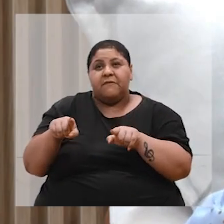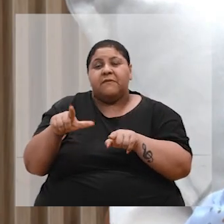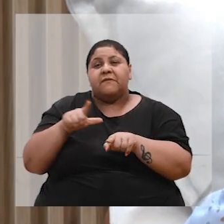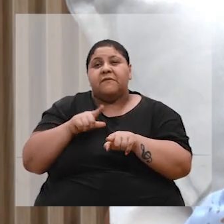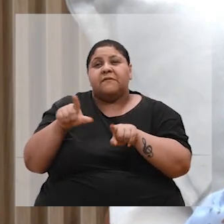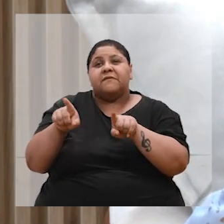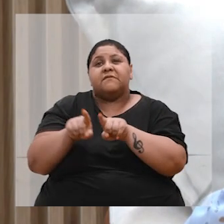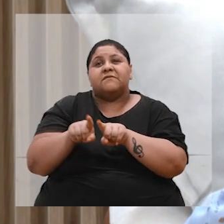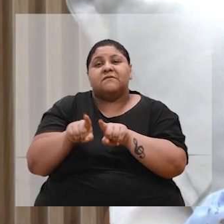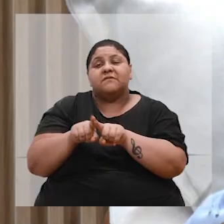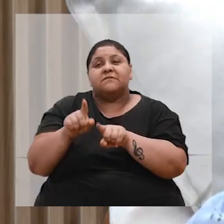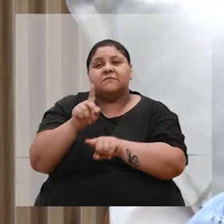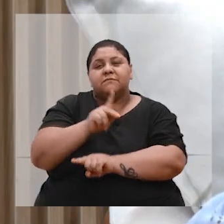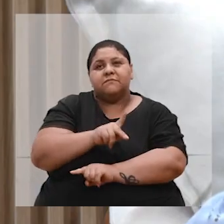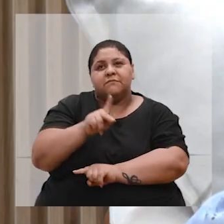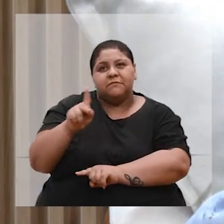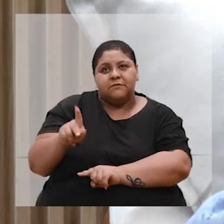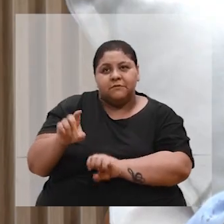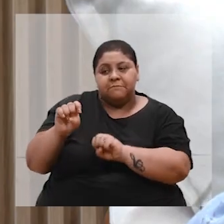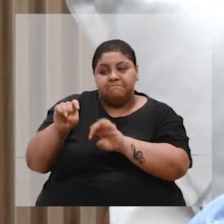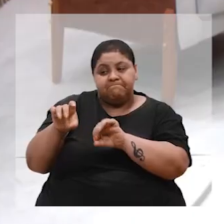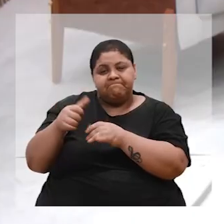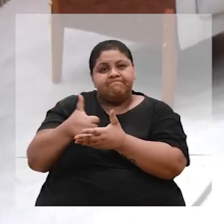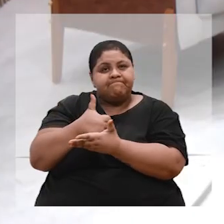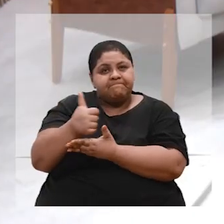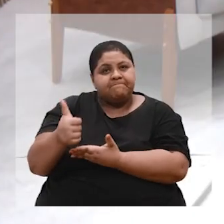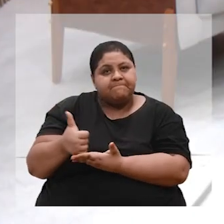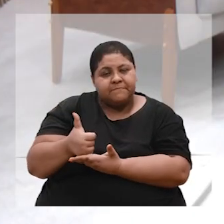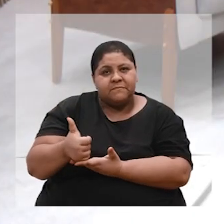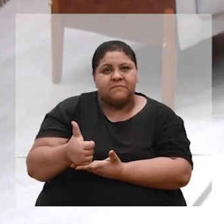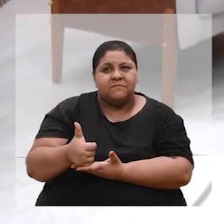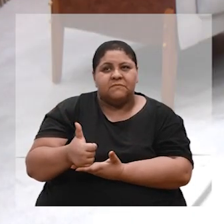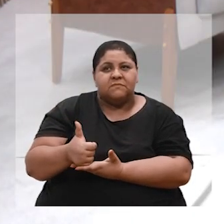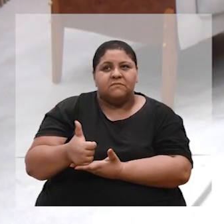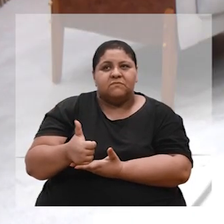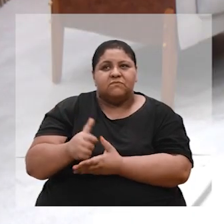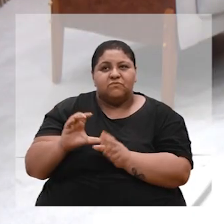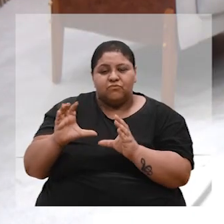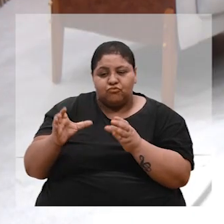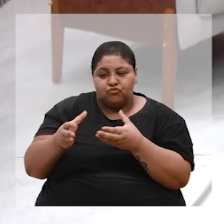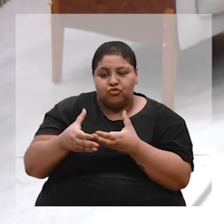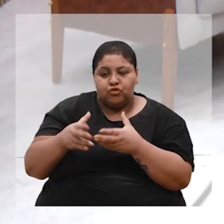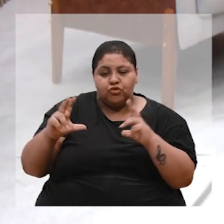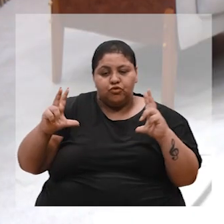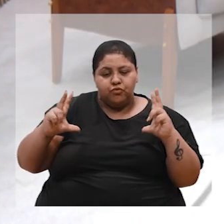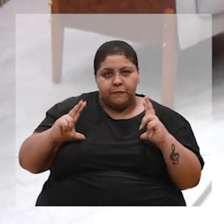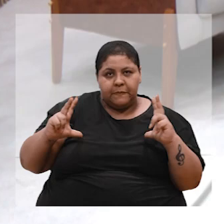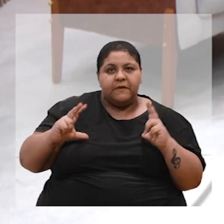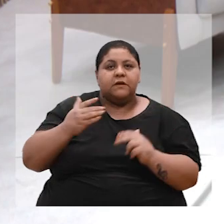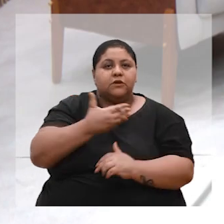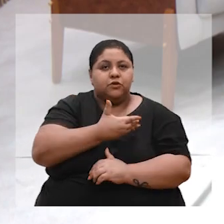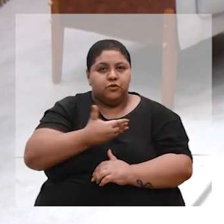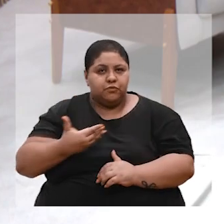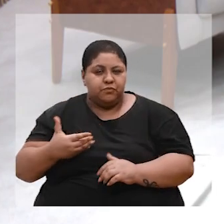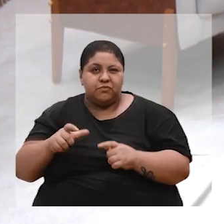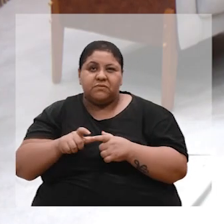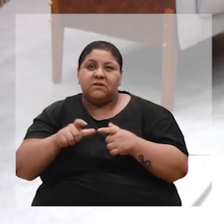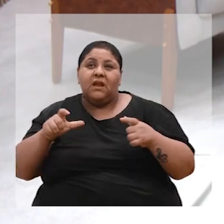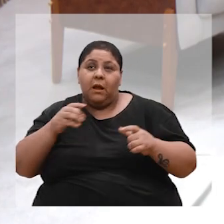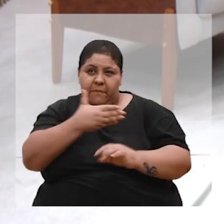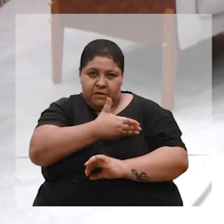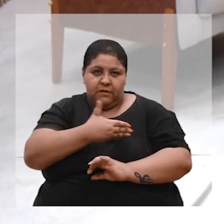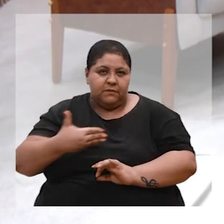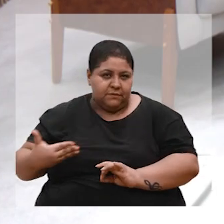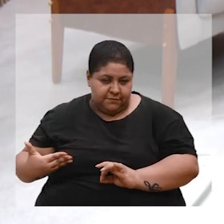nós tivéssemos também professores da educação básica, da rede privada e da rede pública, a maioria da